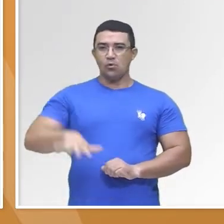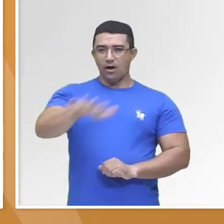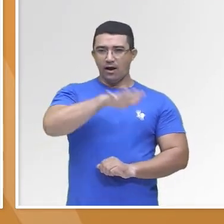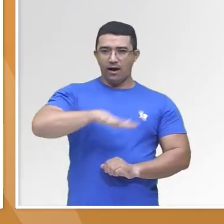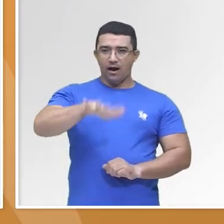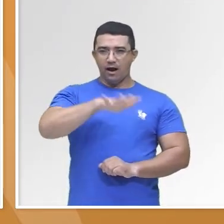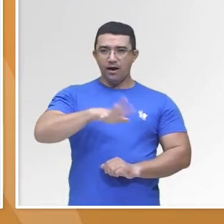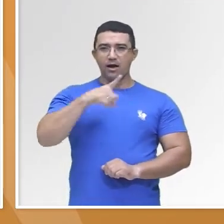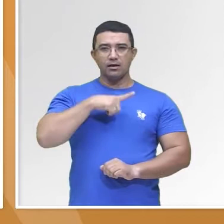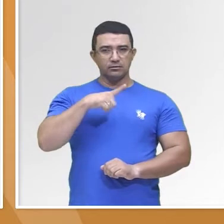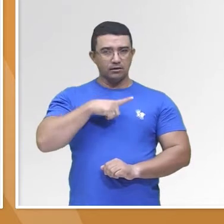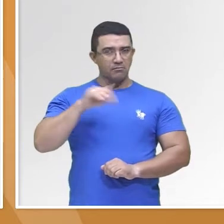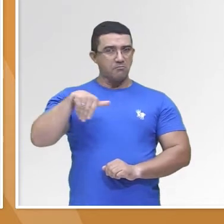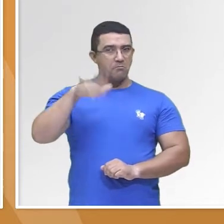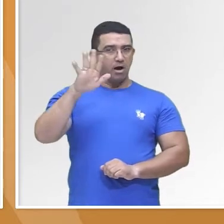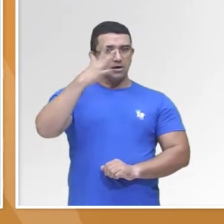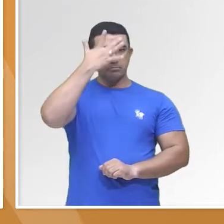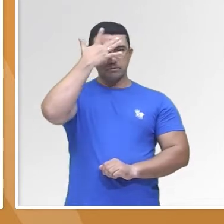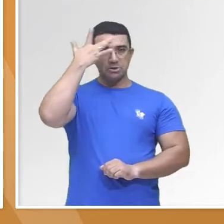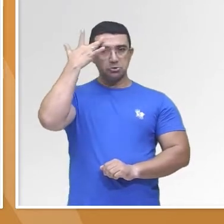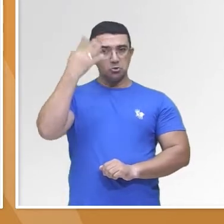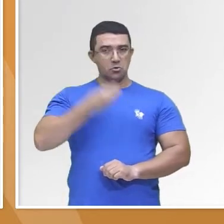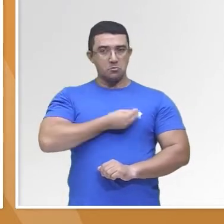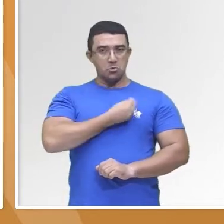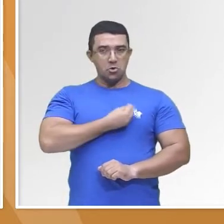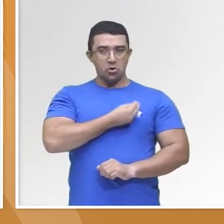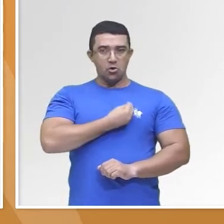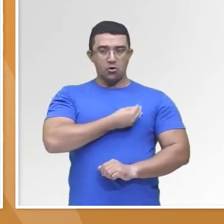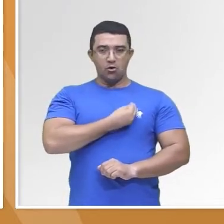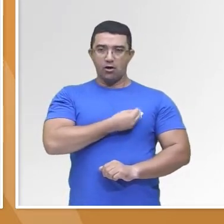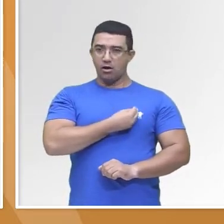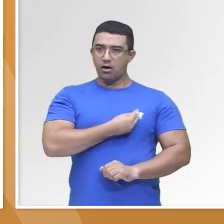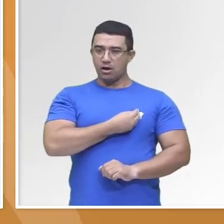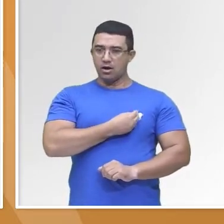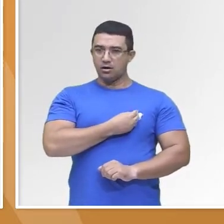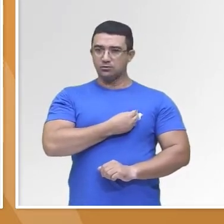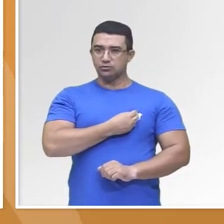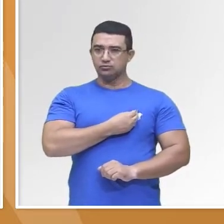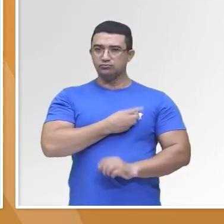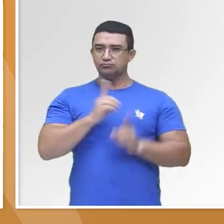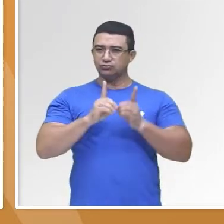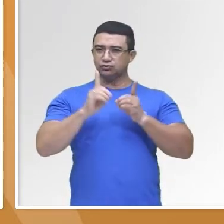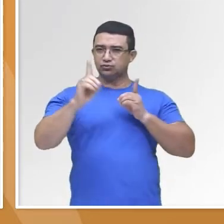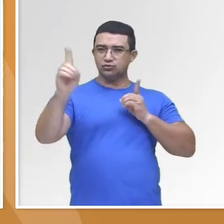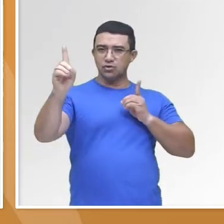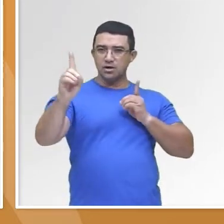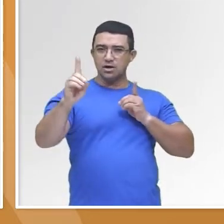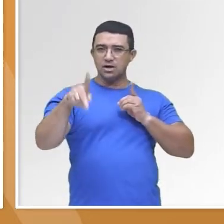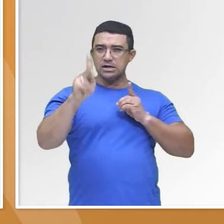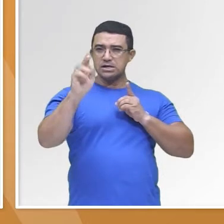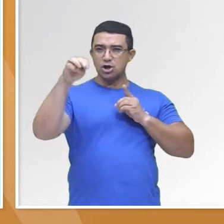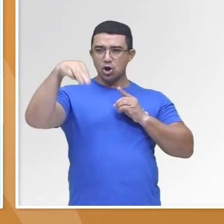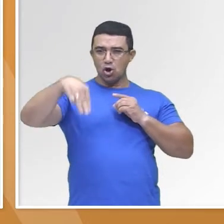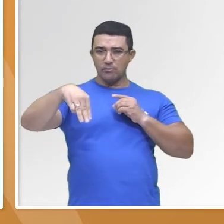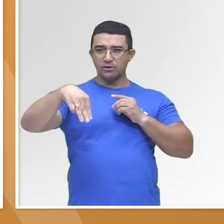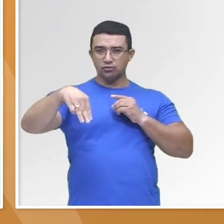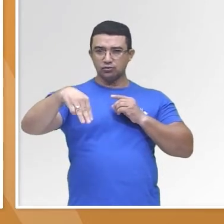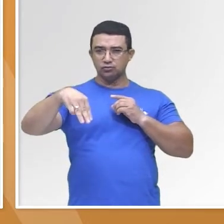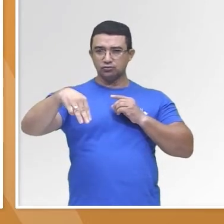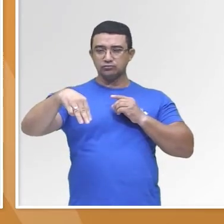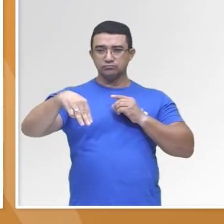uma concentração populacional de habitantes por quilômetros quadrados bem maior. Nesse caso da China e da